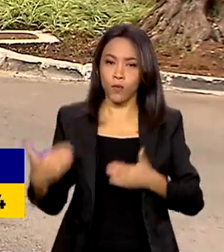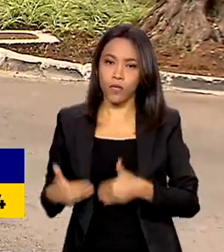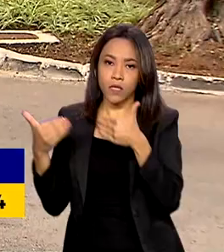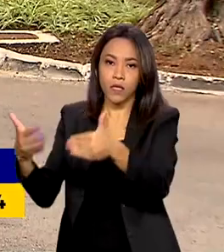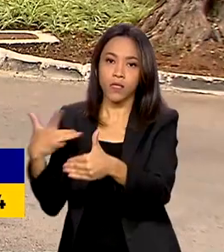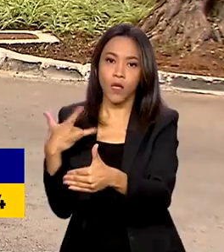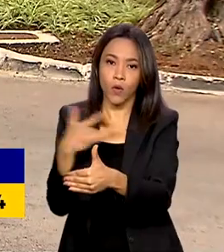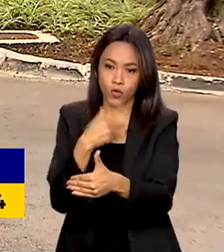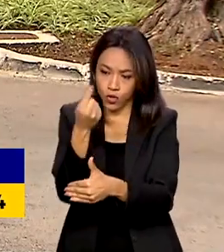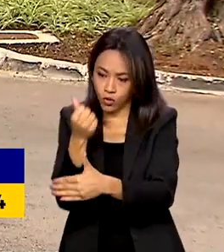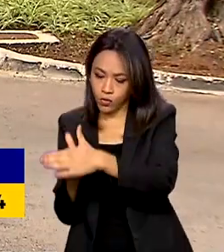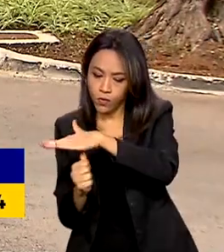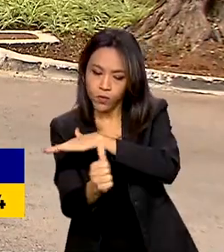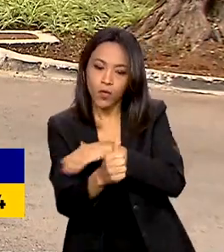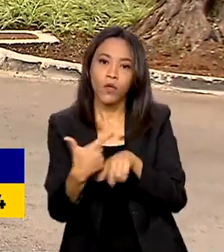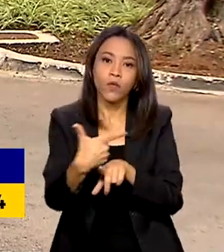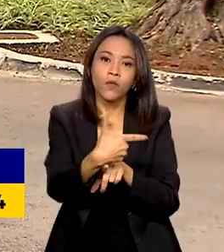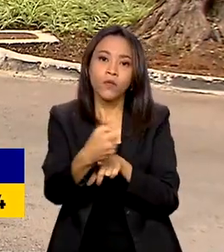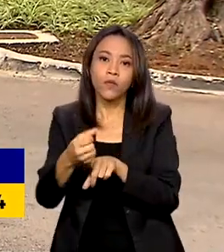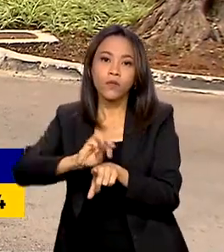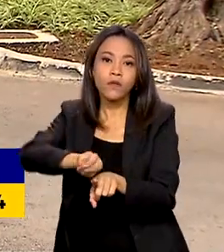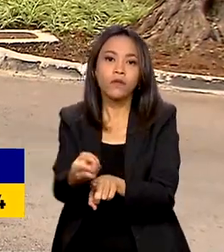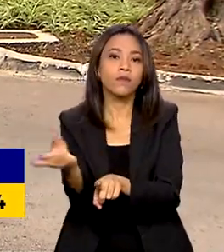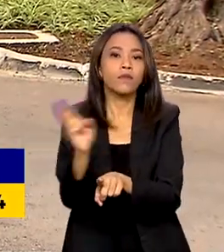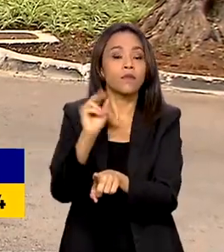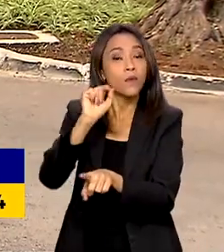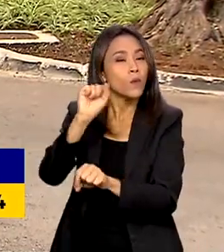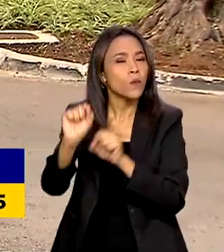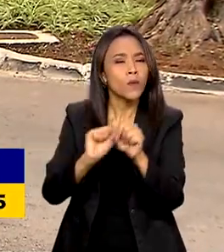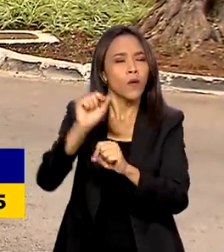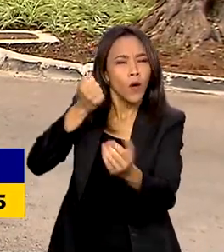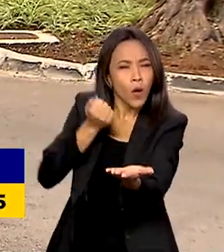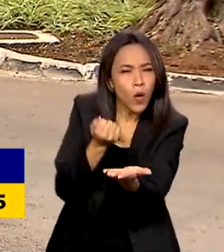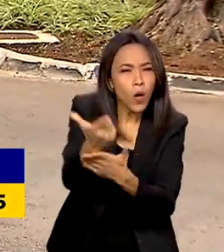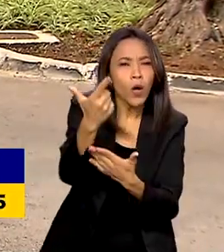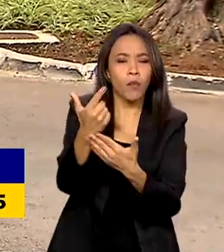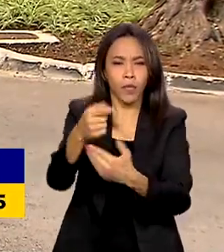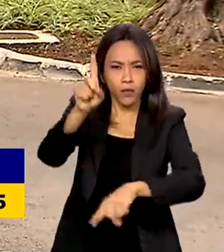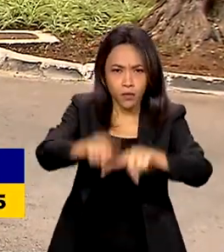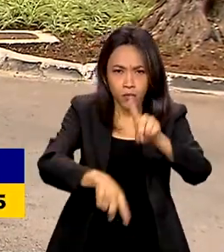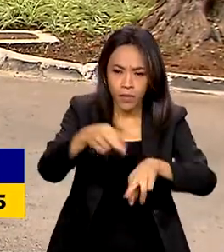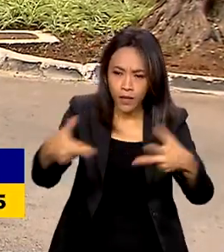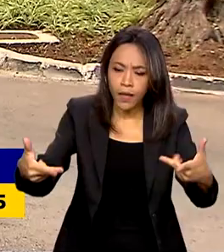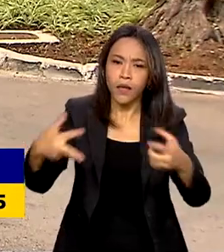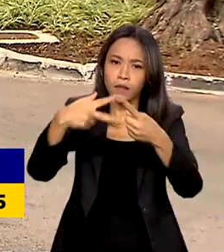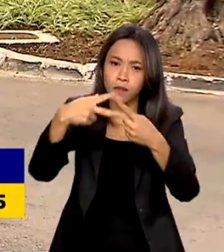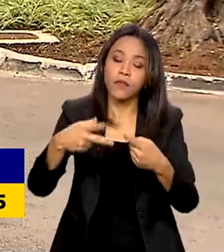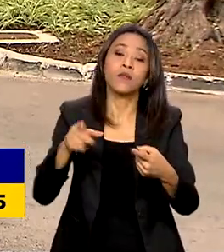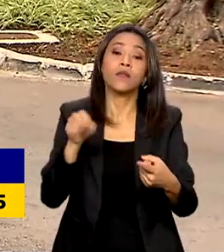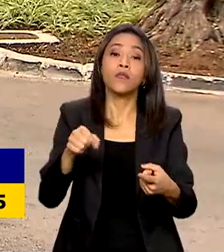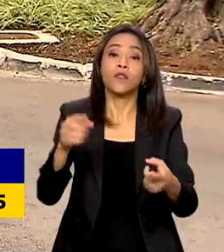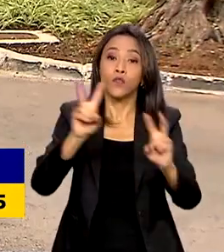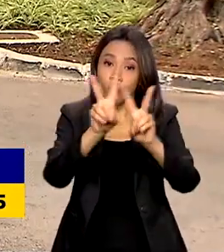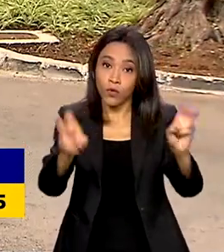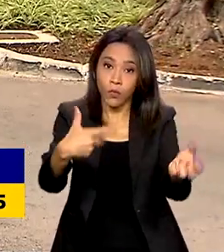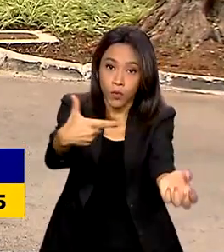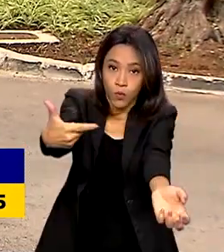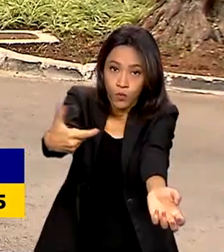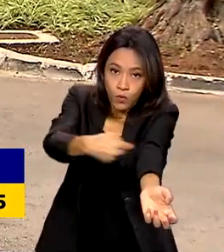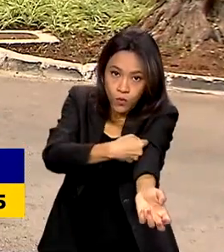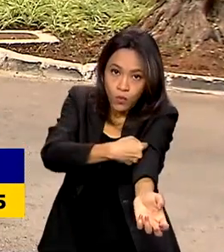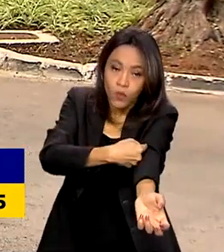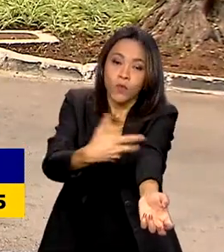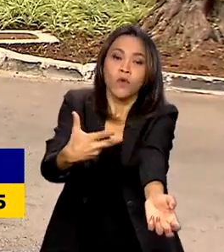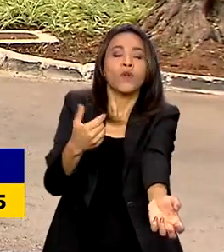liberar 200 milhões de reais para compra e manutenção de equipamentos de hemodiálise. Os recursos vão